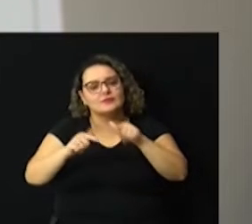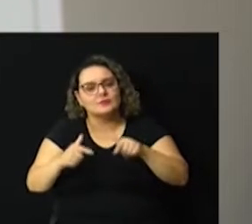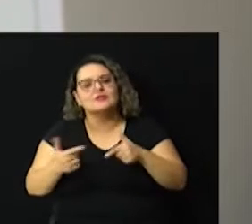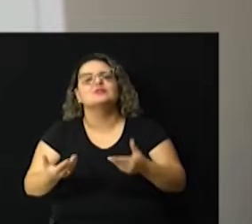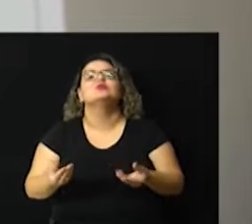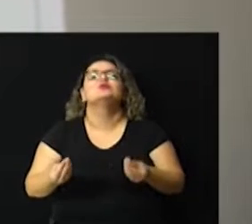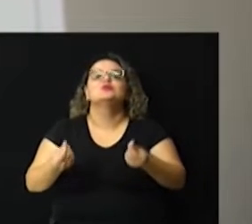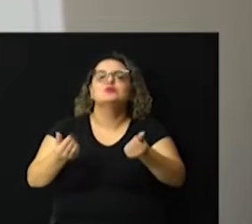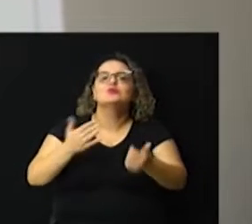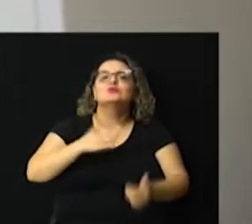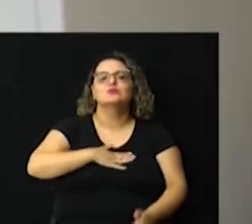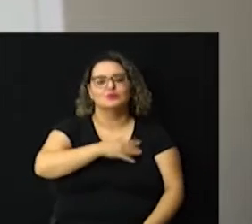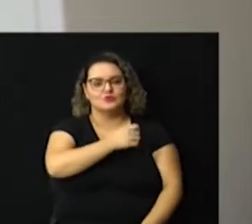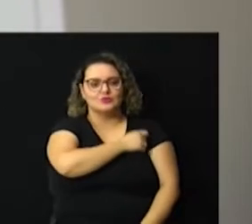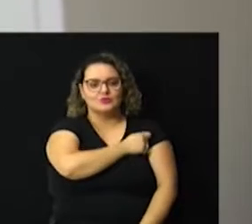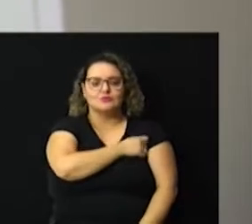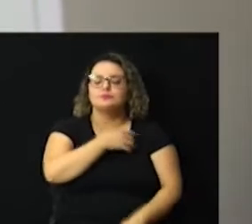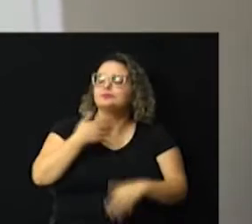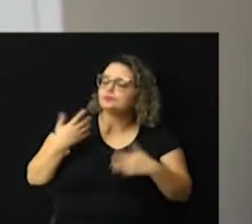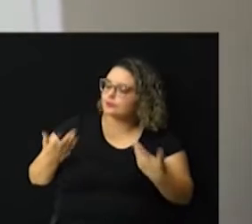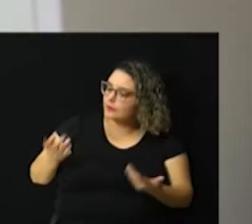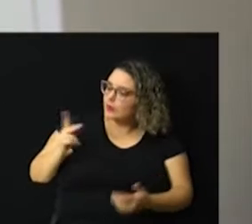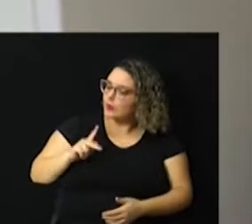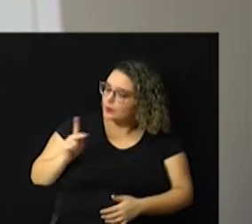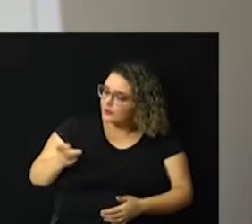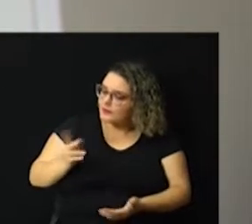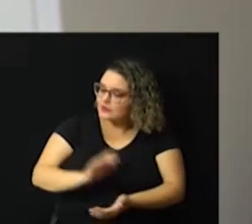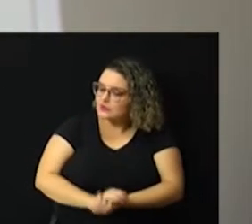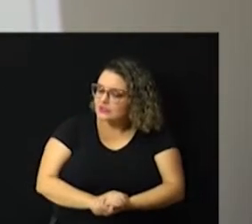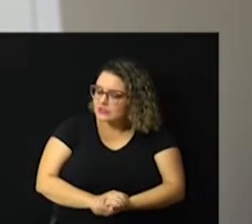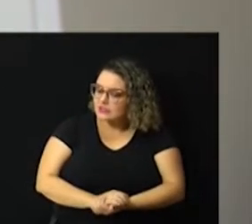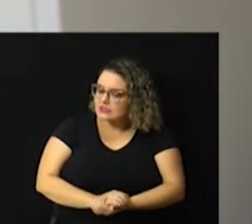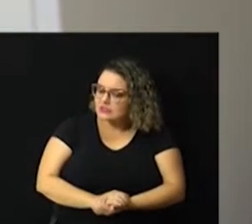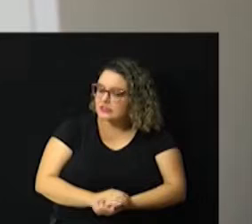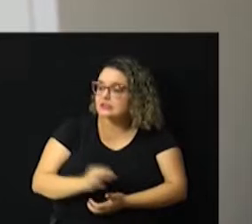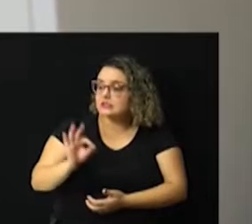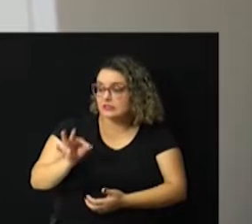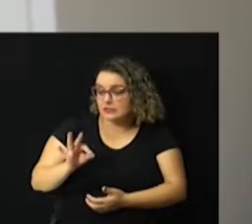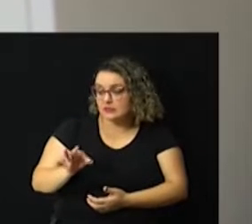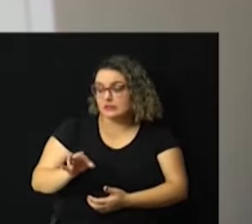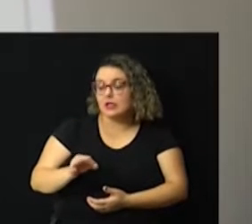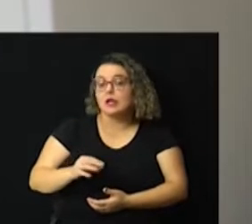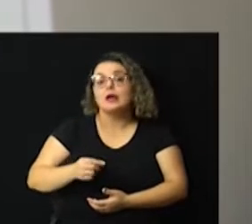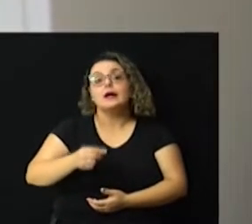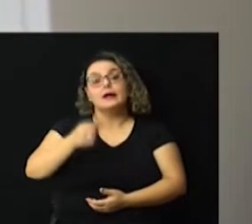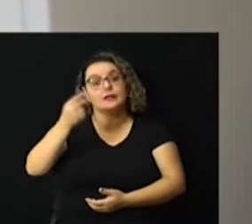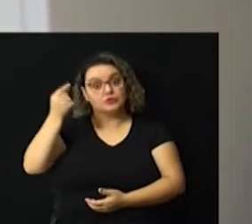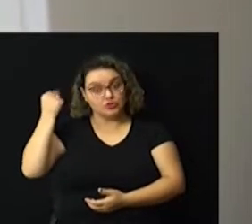de qualidade com os meus alunos. Ô, professora Fran, esse certamente é um prêmio muito tradicional, tendo em vista que ele tem